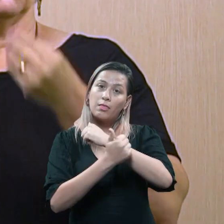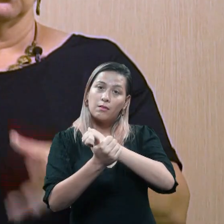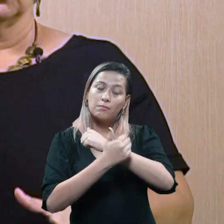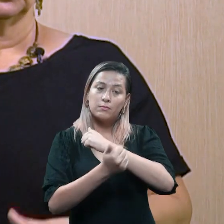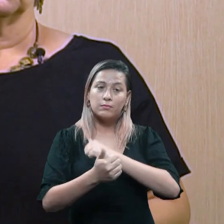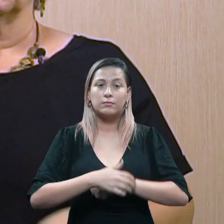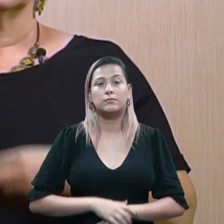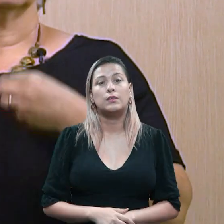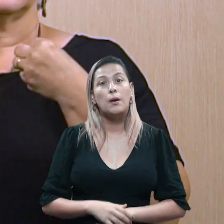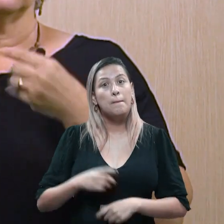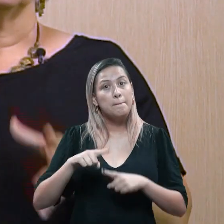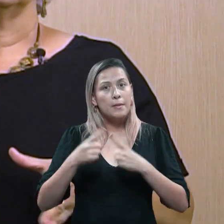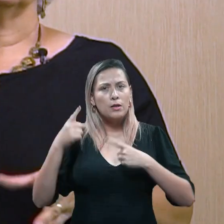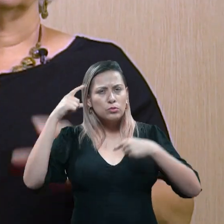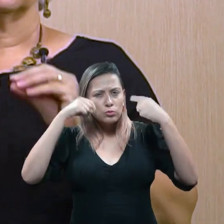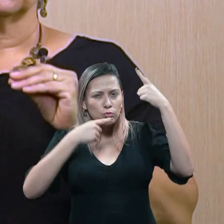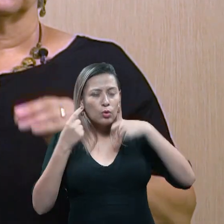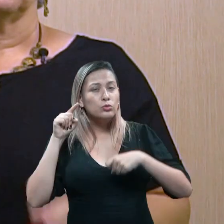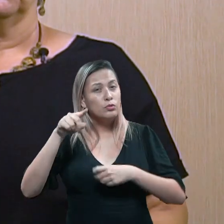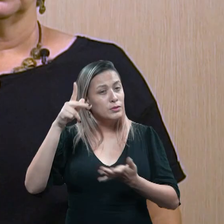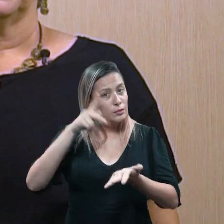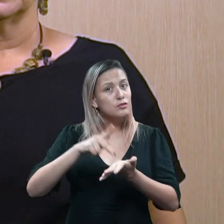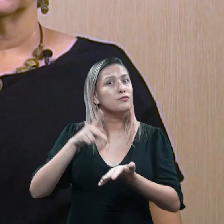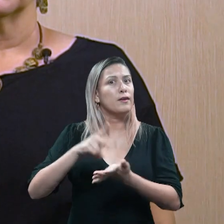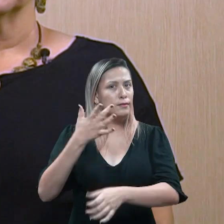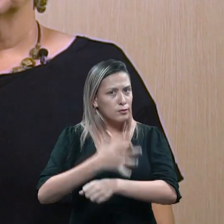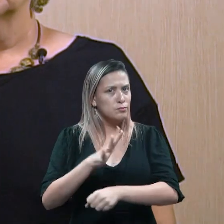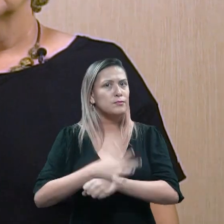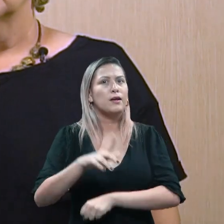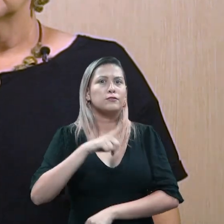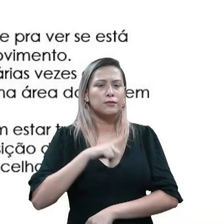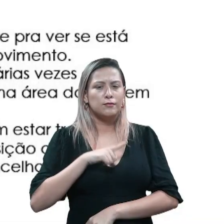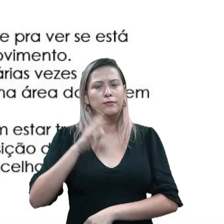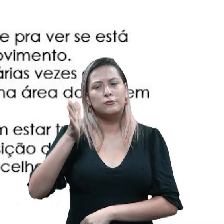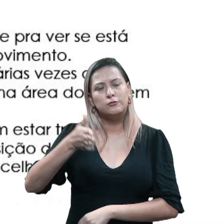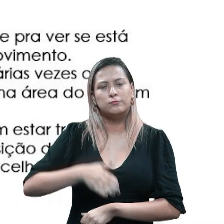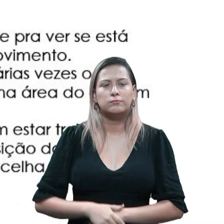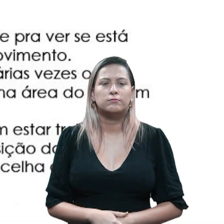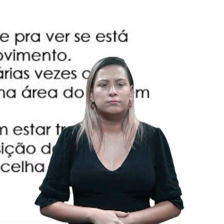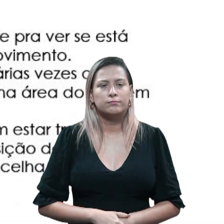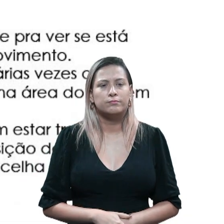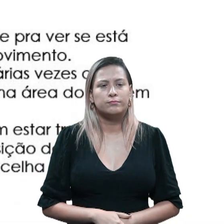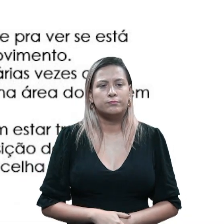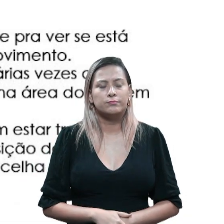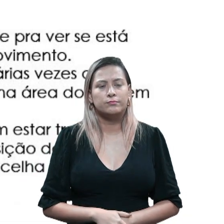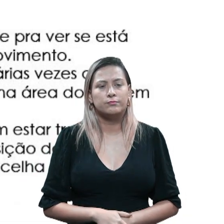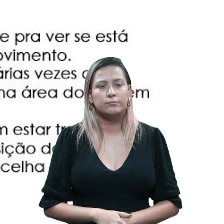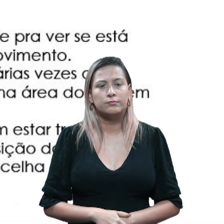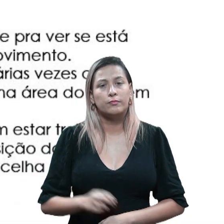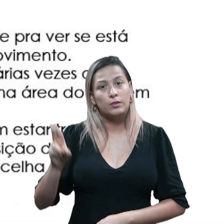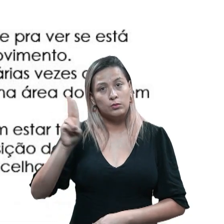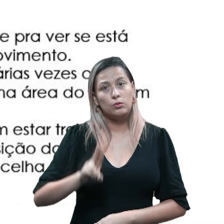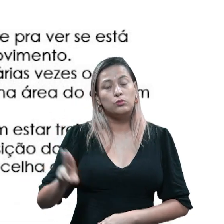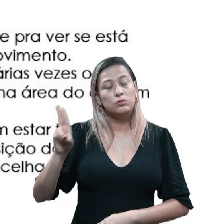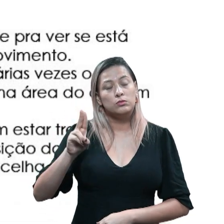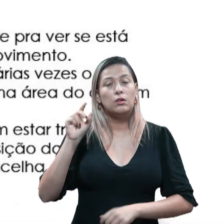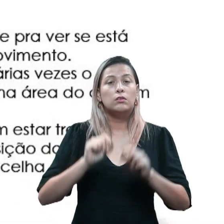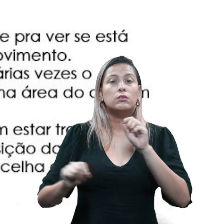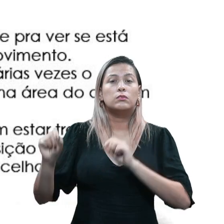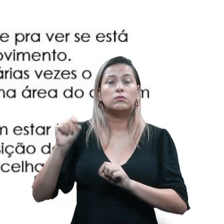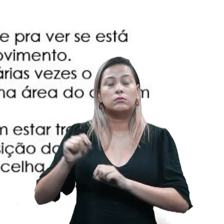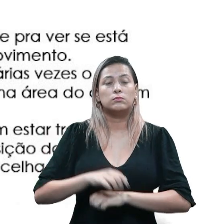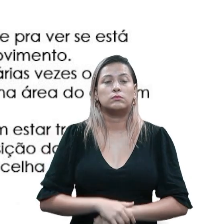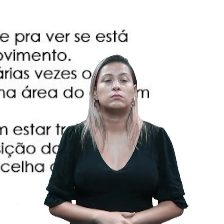praticar no rosto quando realmente você já tiver muita prática. As áreas que são utilizadas para